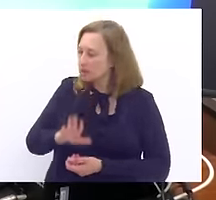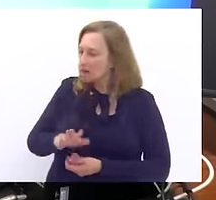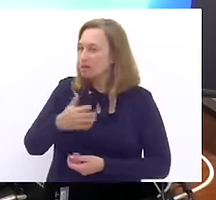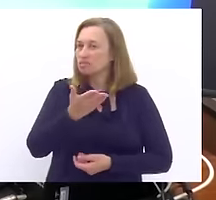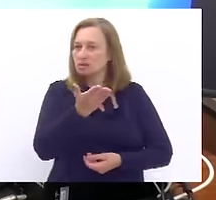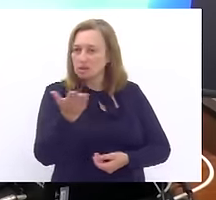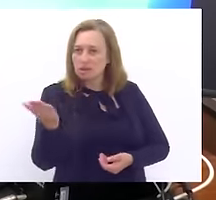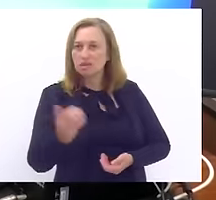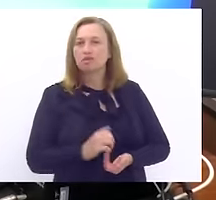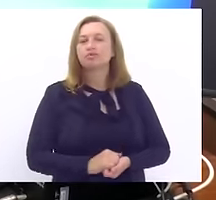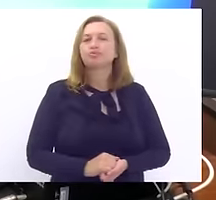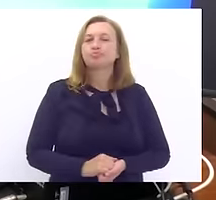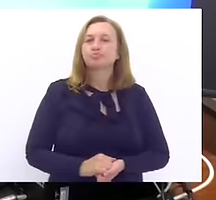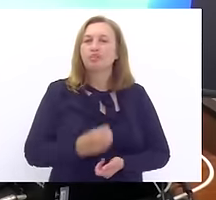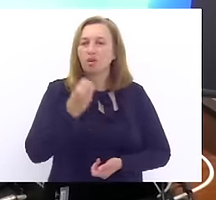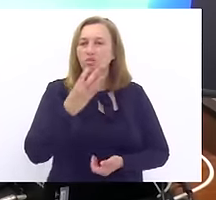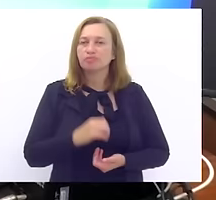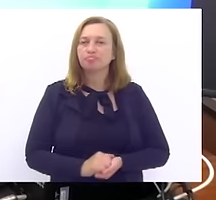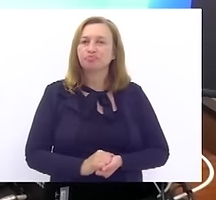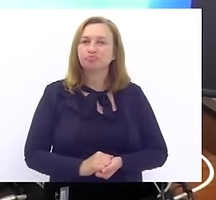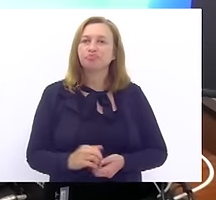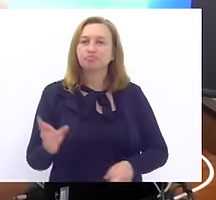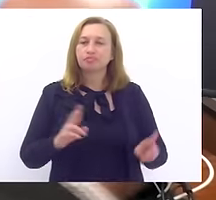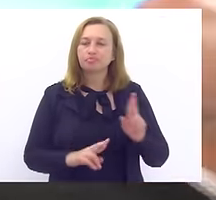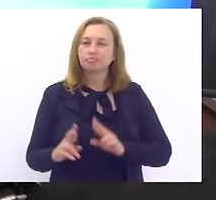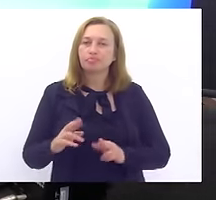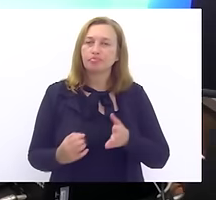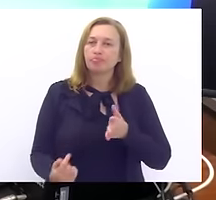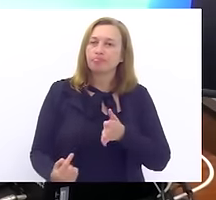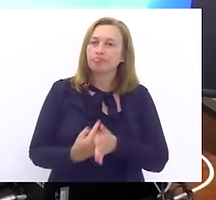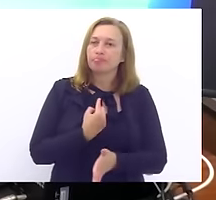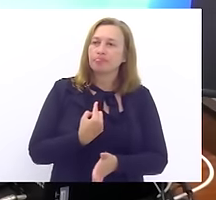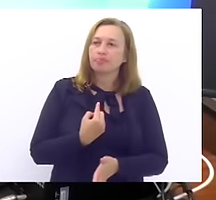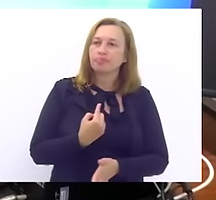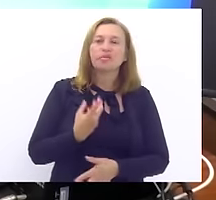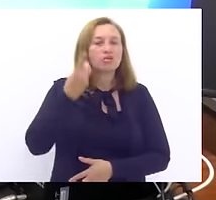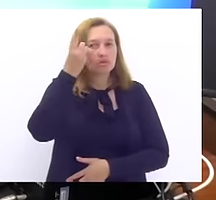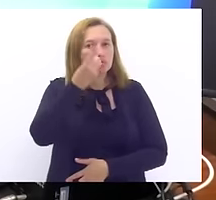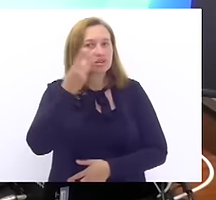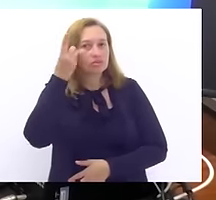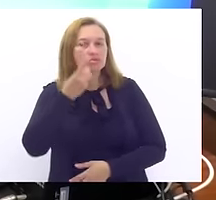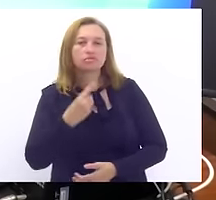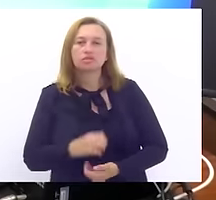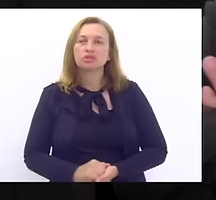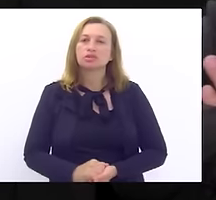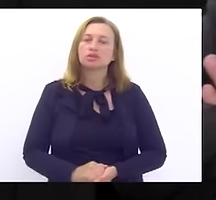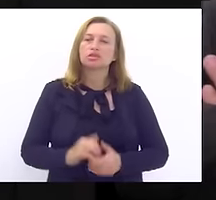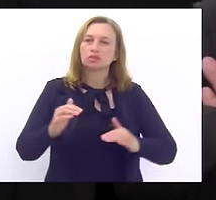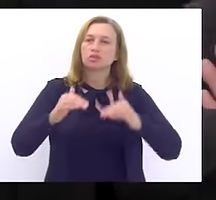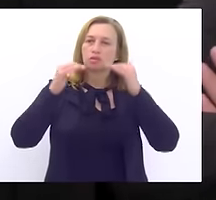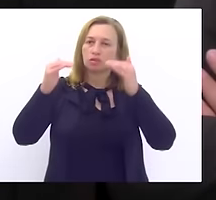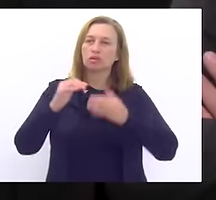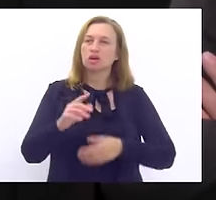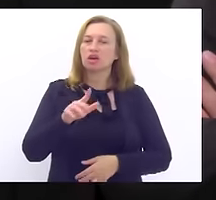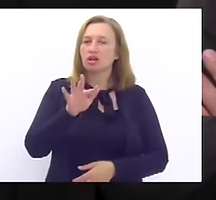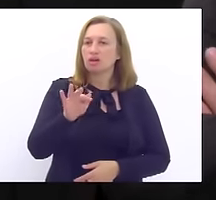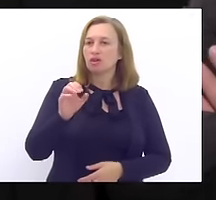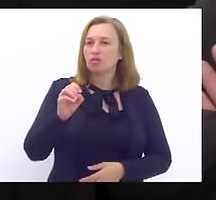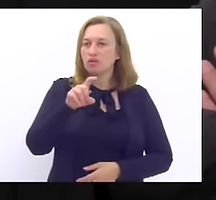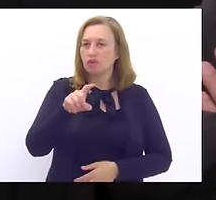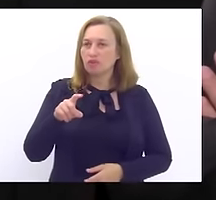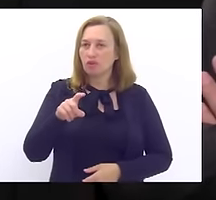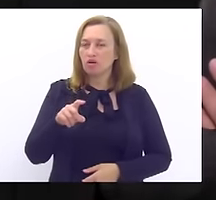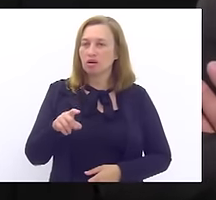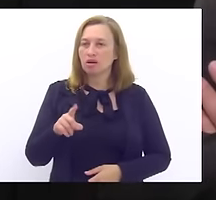os presentes bom com relação a pergunta do nobre Deputado a foco ela é uma